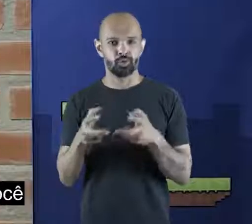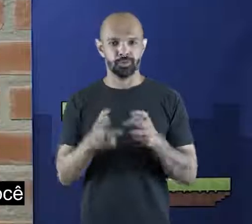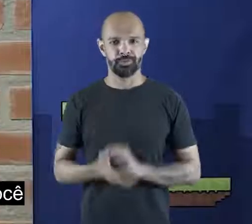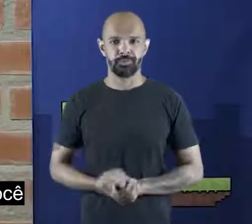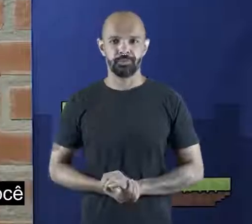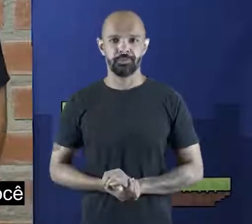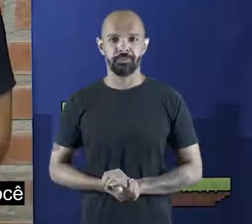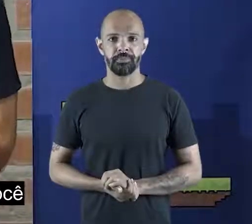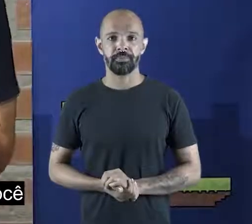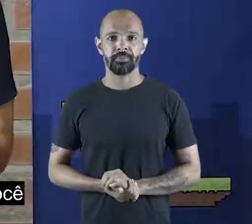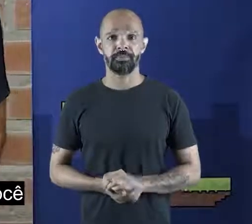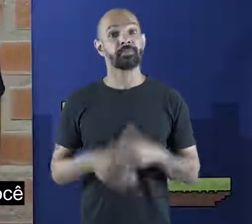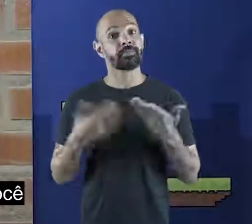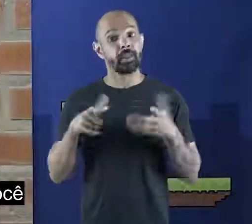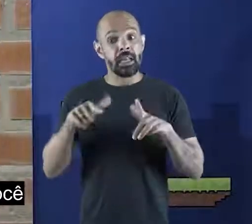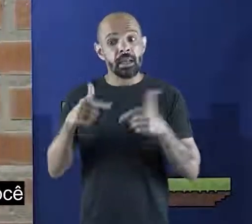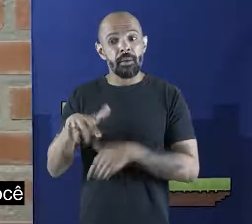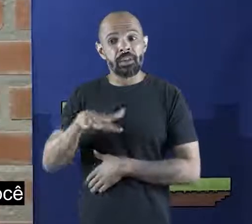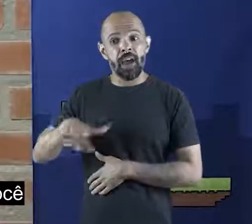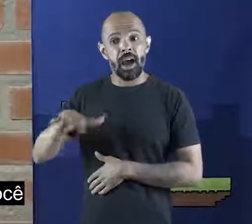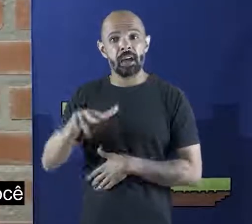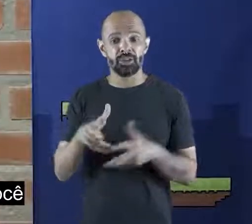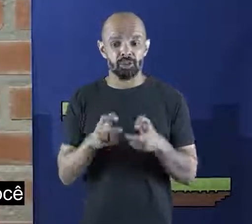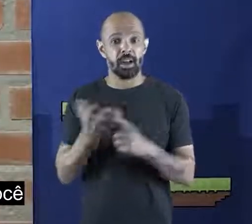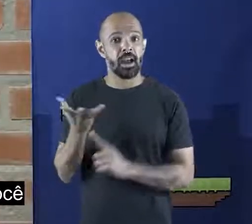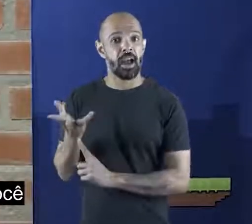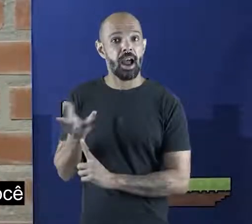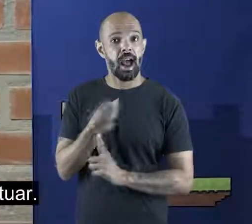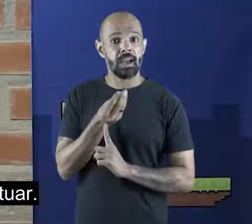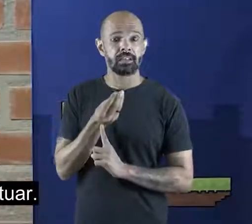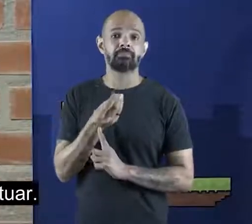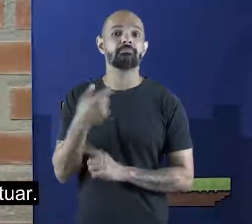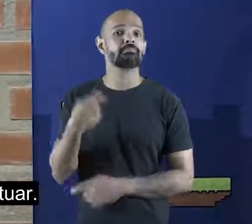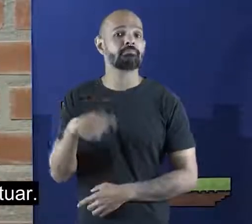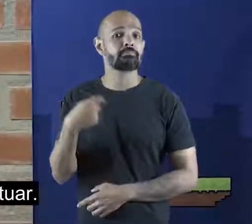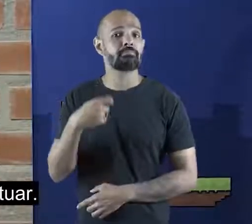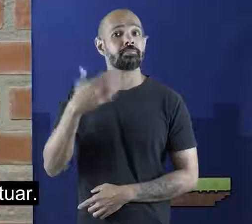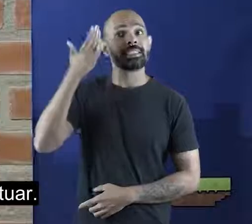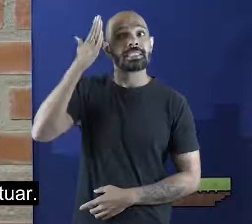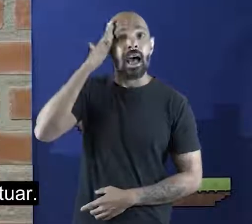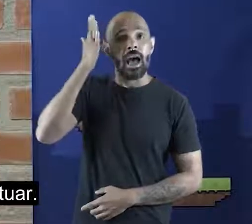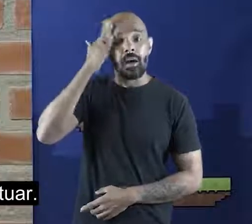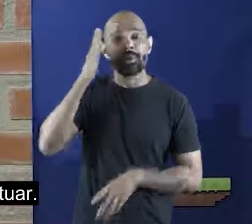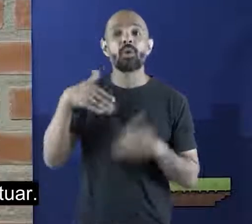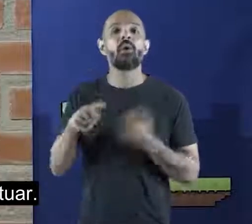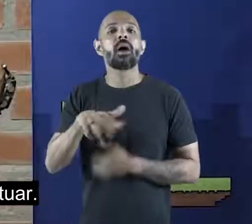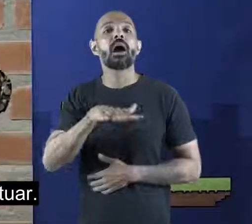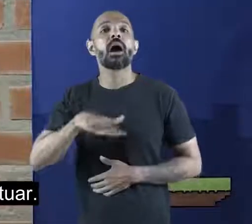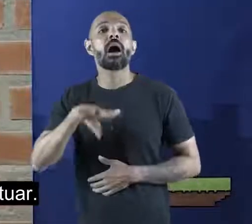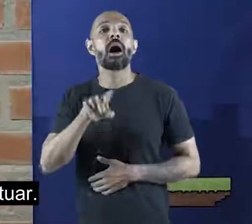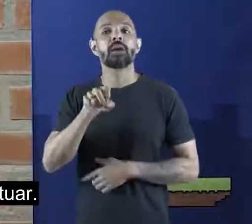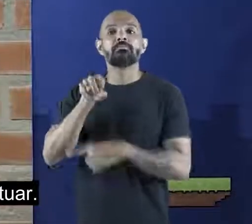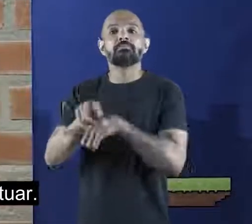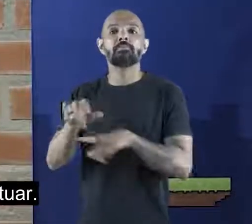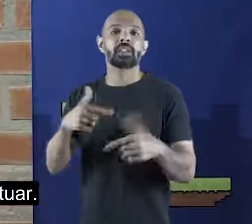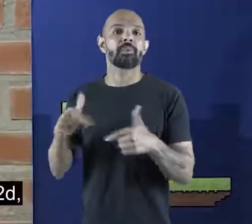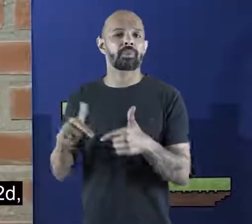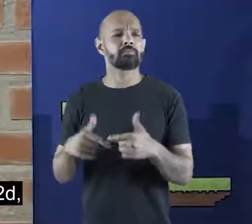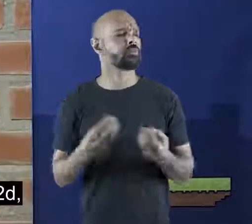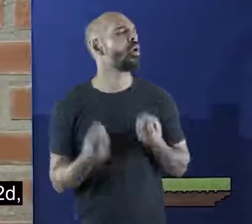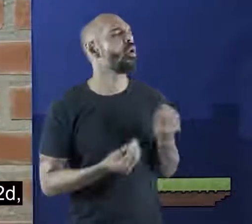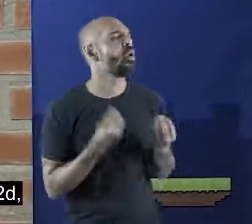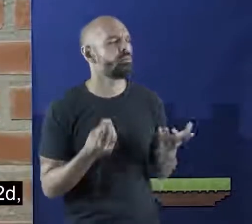né? E para trabalhar dentro da área de jogos com arte, você basicamente tem que saber em que campo que você vai atuar.